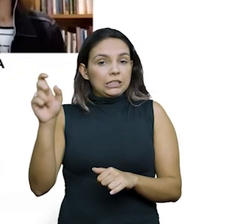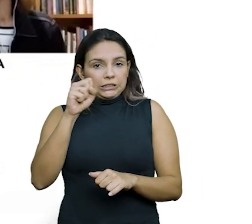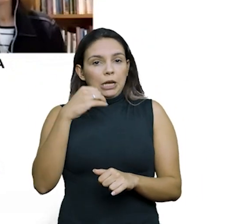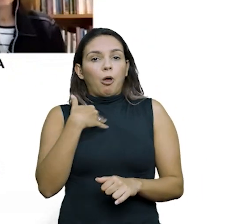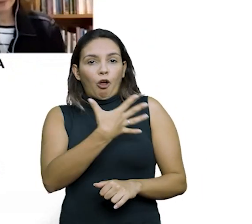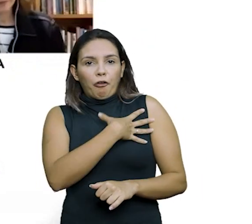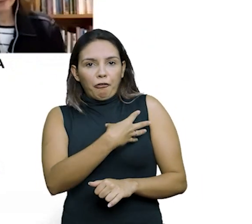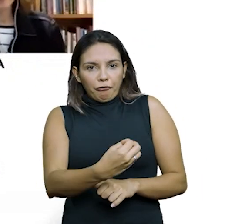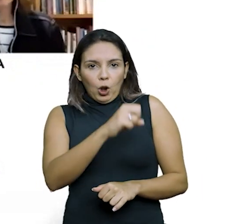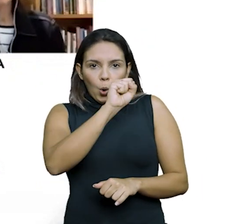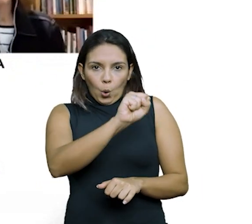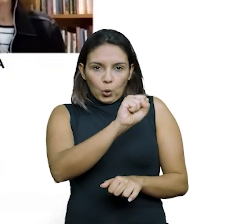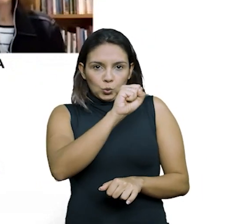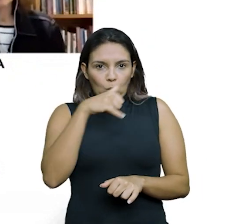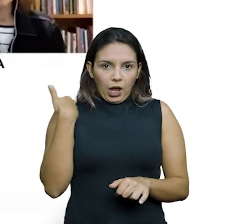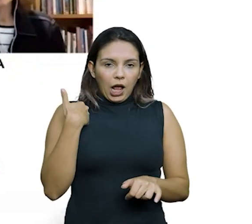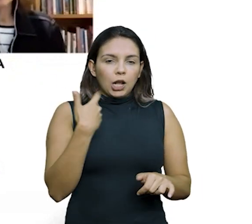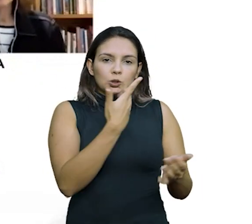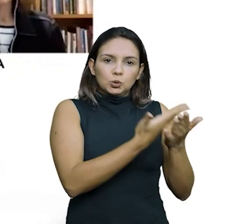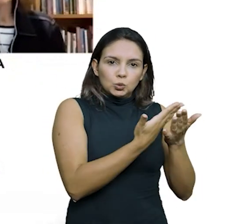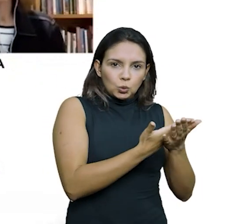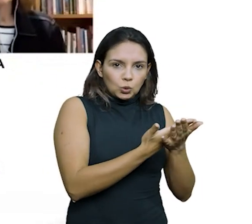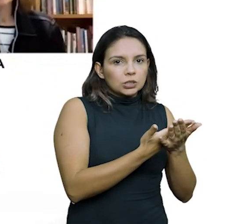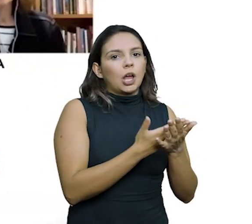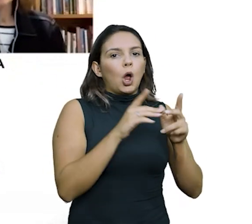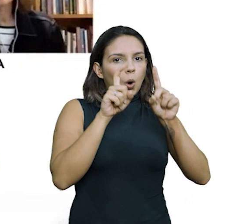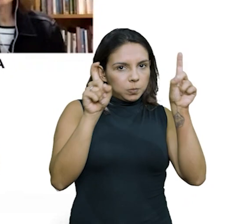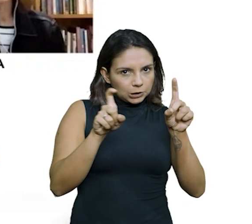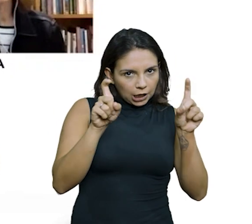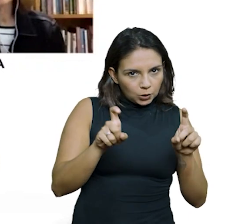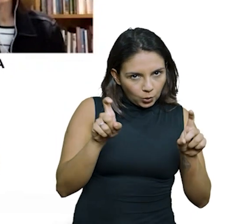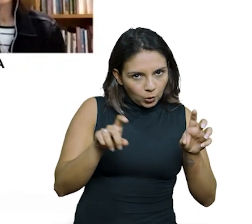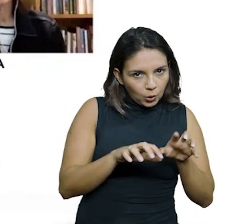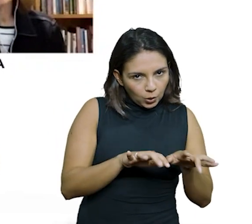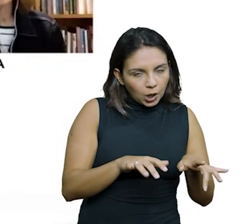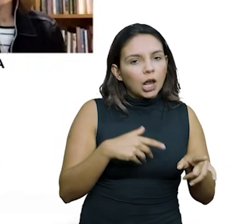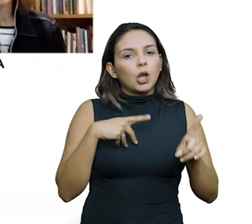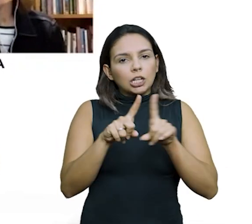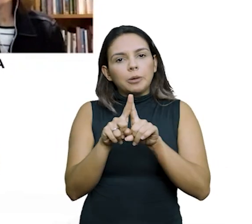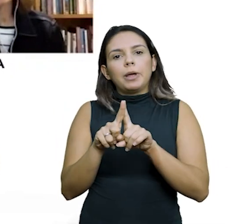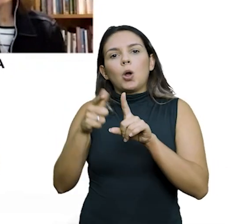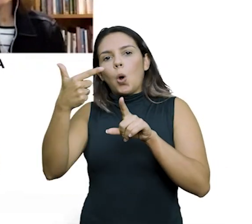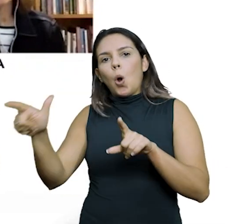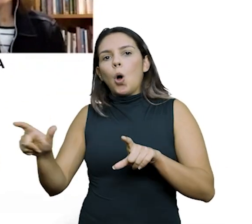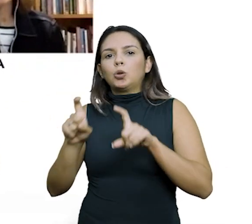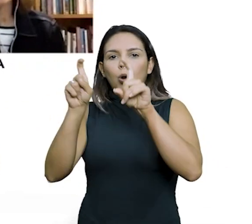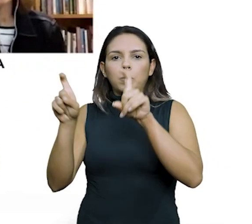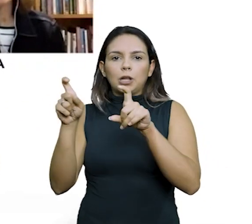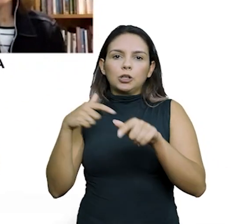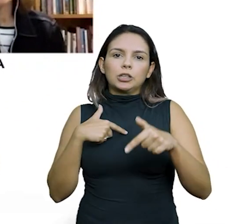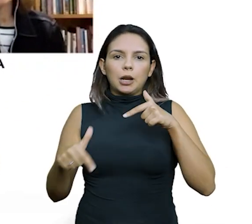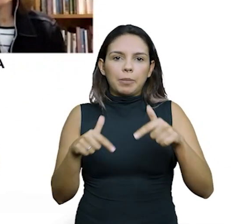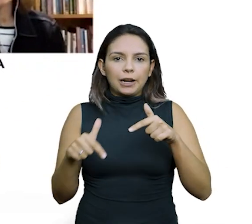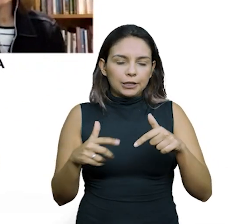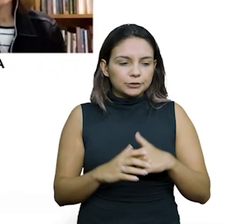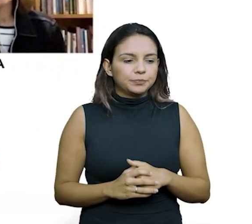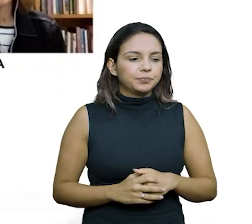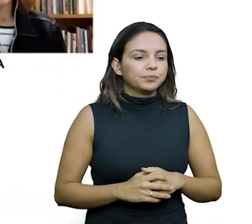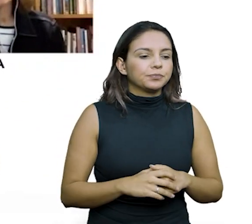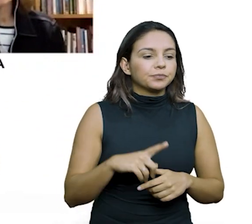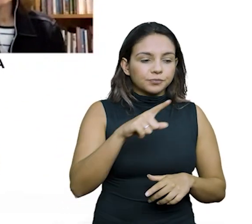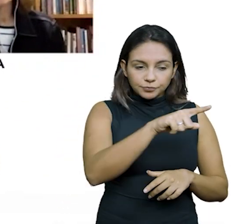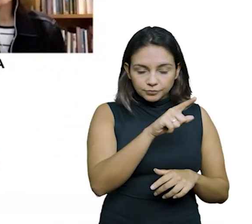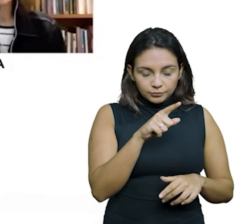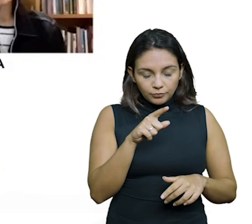eu dando aula online em outro computador dentro da mesma casa. Isso, a pandemia nos promoveu a professores,